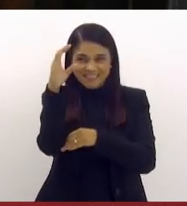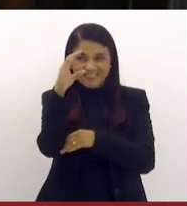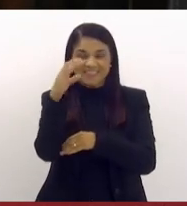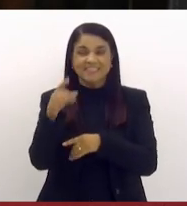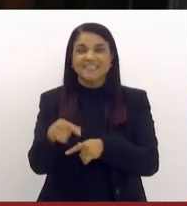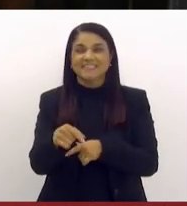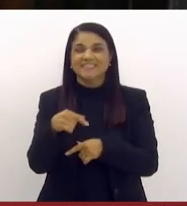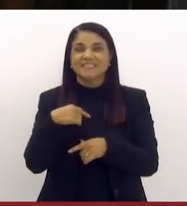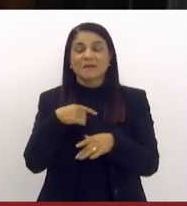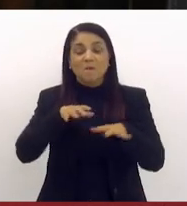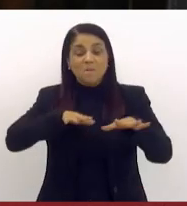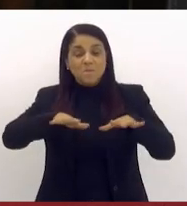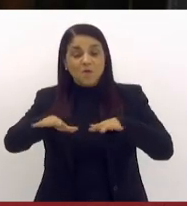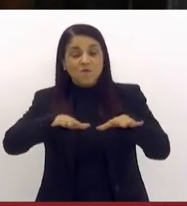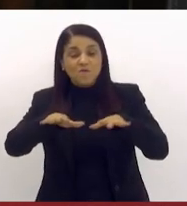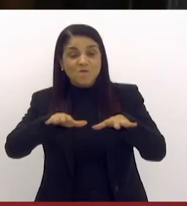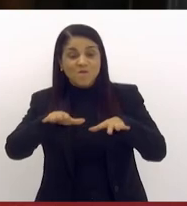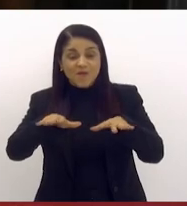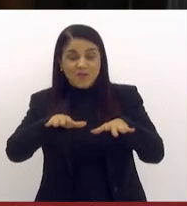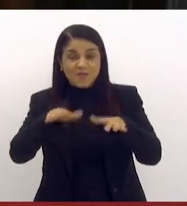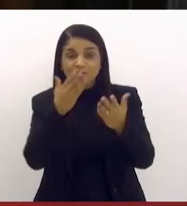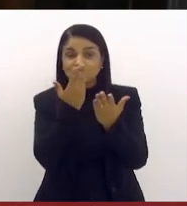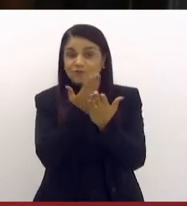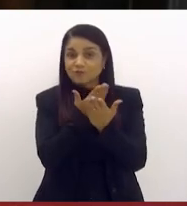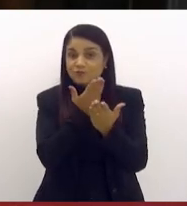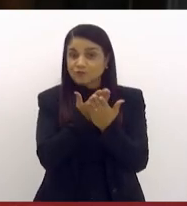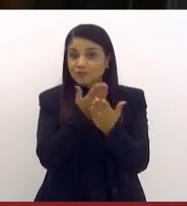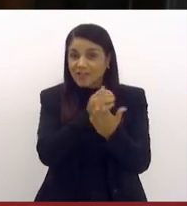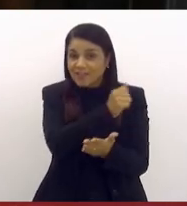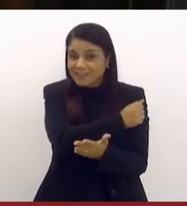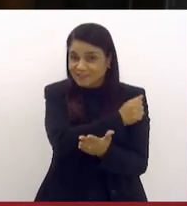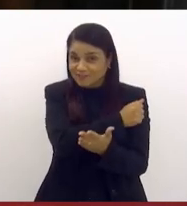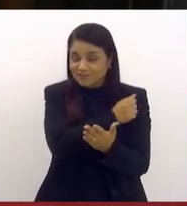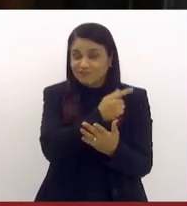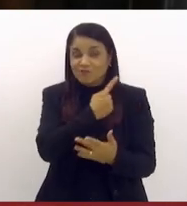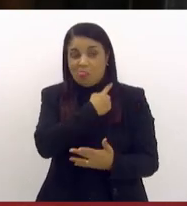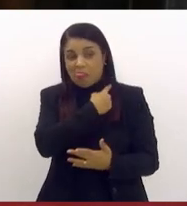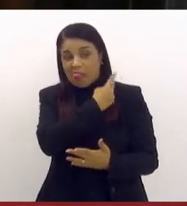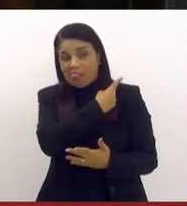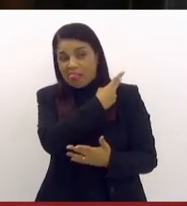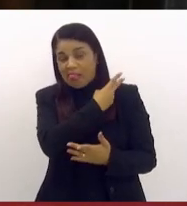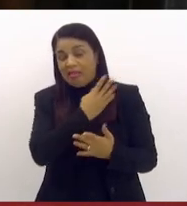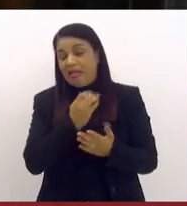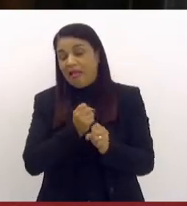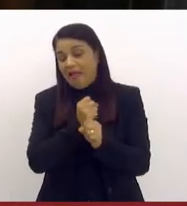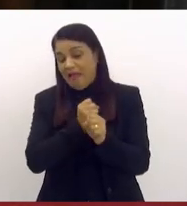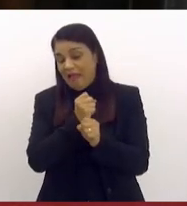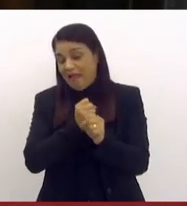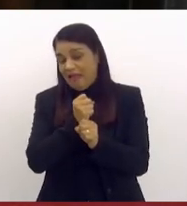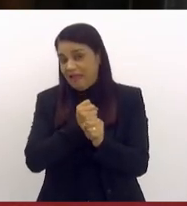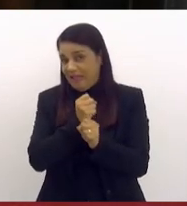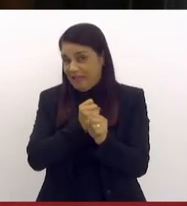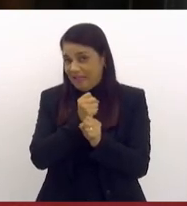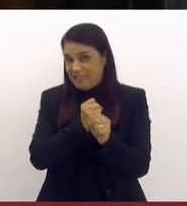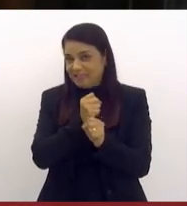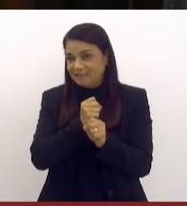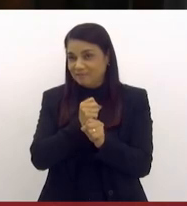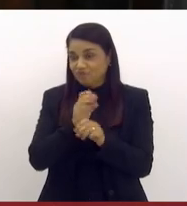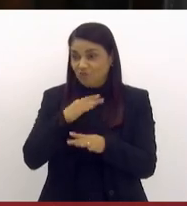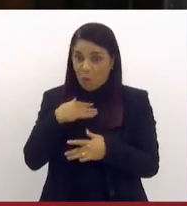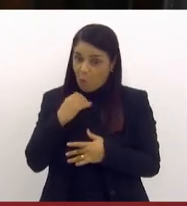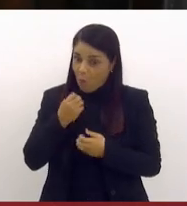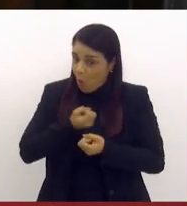secundar ainda sego lá lá se lá se vão muitos e muitos e muitos anos não precisamos